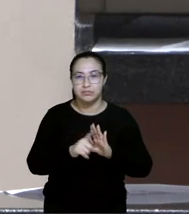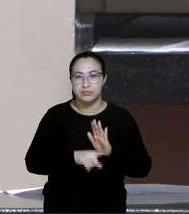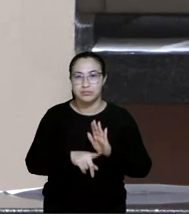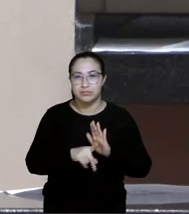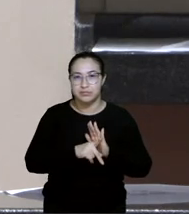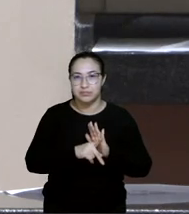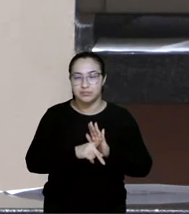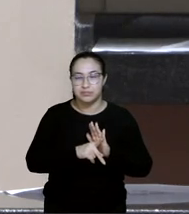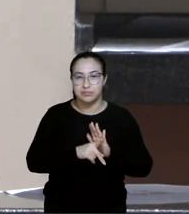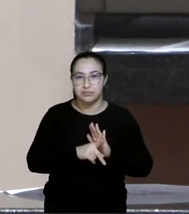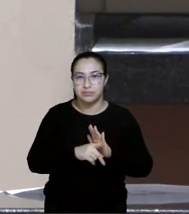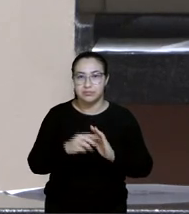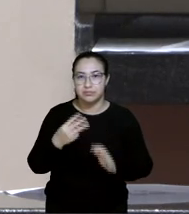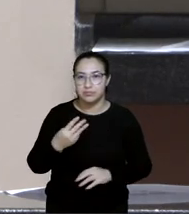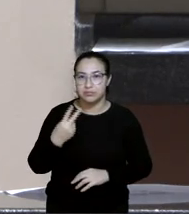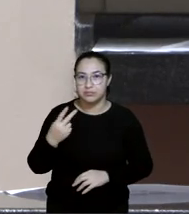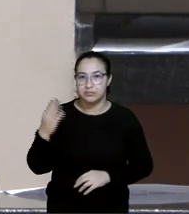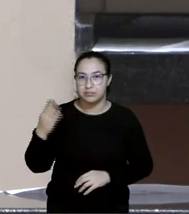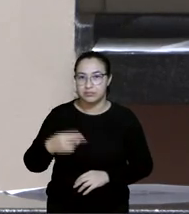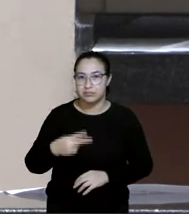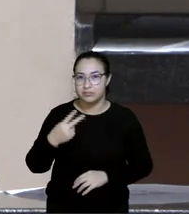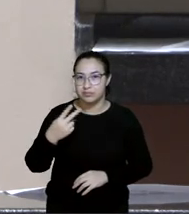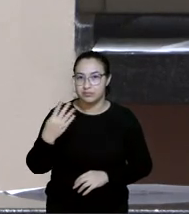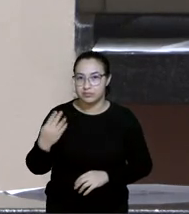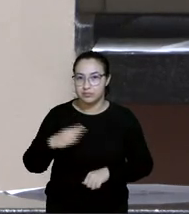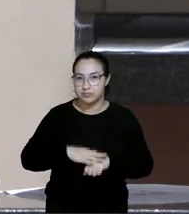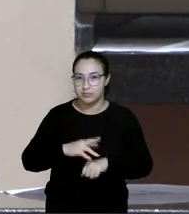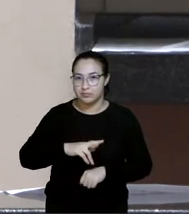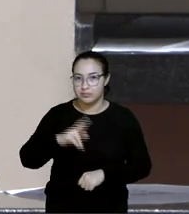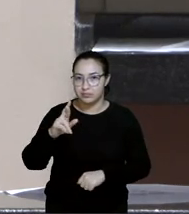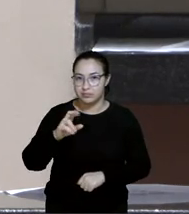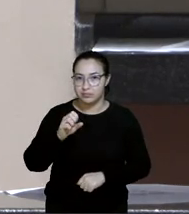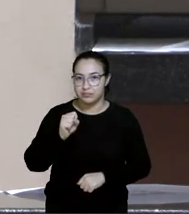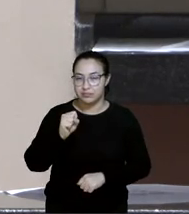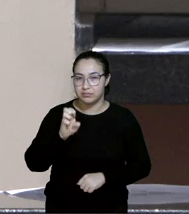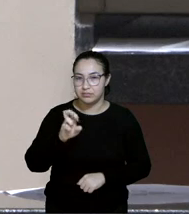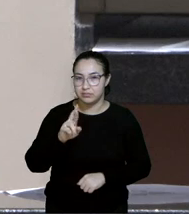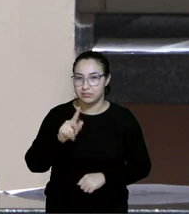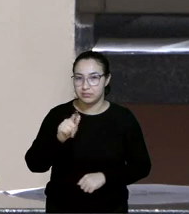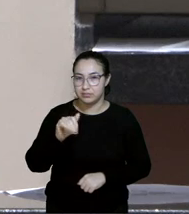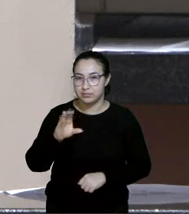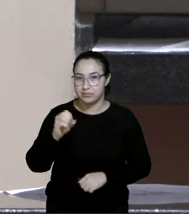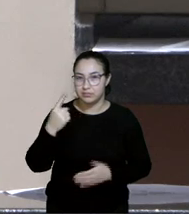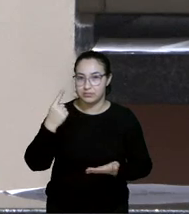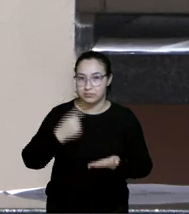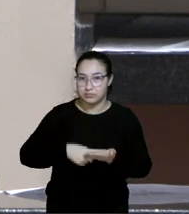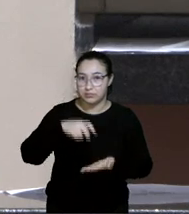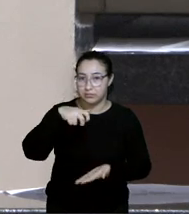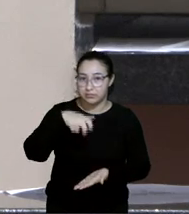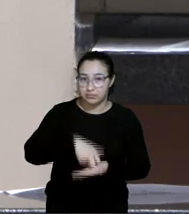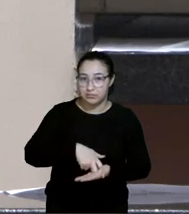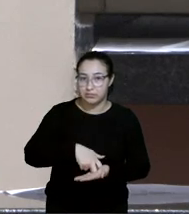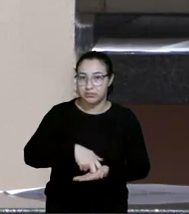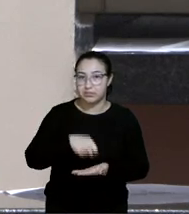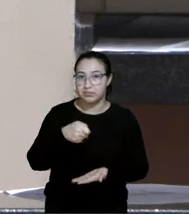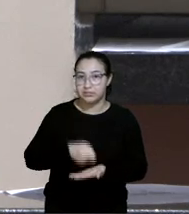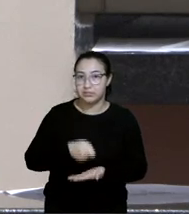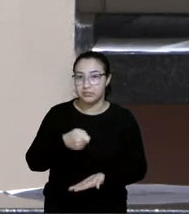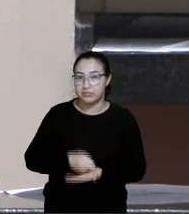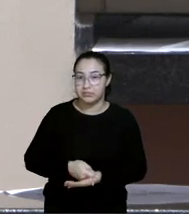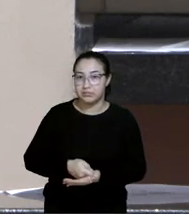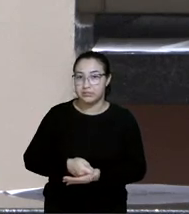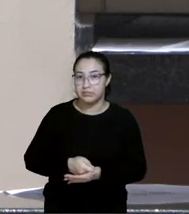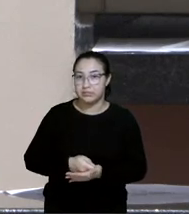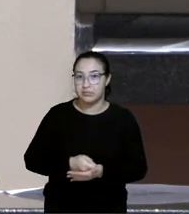de lei 32/2024, autoria do deputado Sérgio Mota, estabelece a obrigatoriedade de disponibilização de álcool gel nos